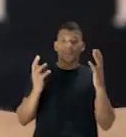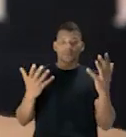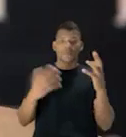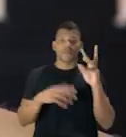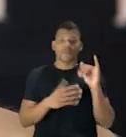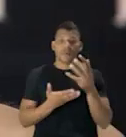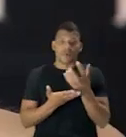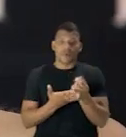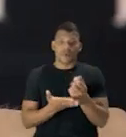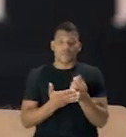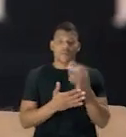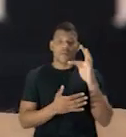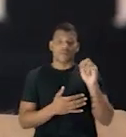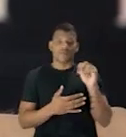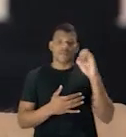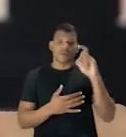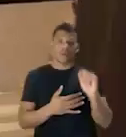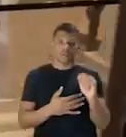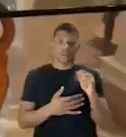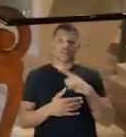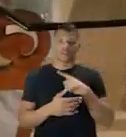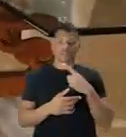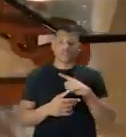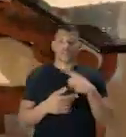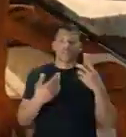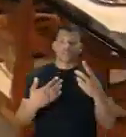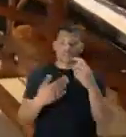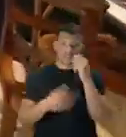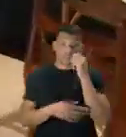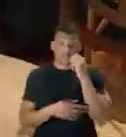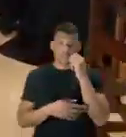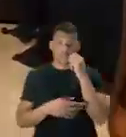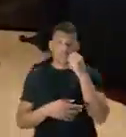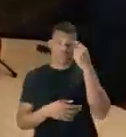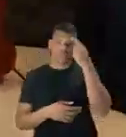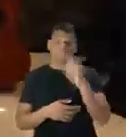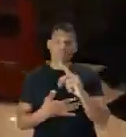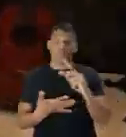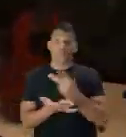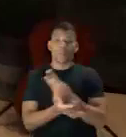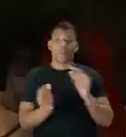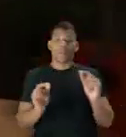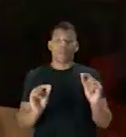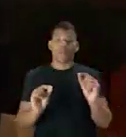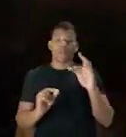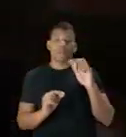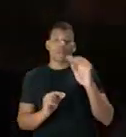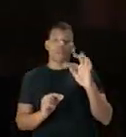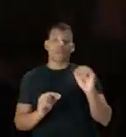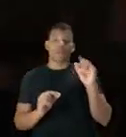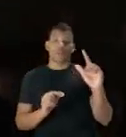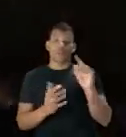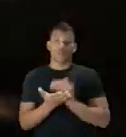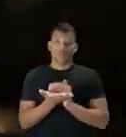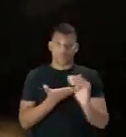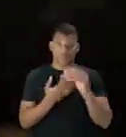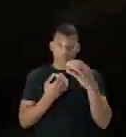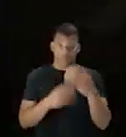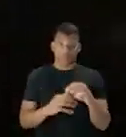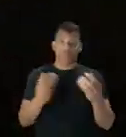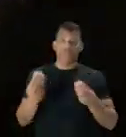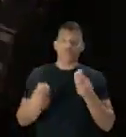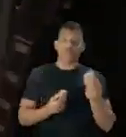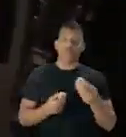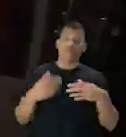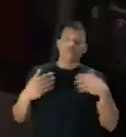inclusive, iria gravar uma faixa nesse disco, nesse CD. Aí um dia aparece o Feital com o início, né?